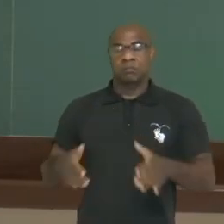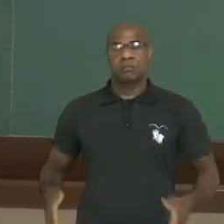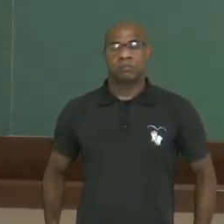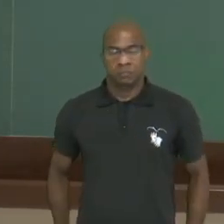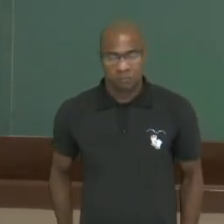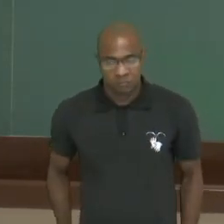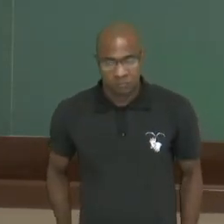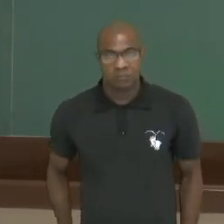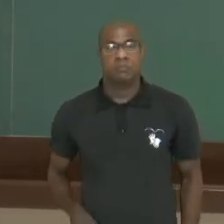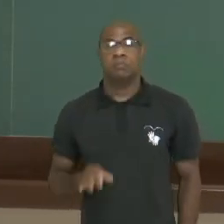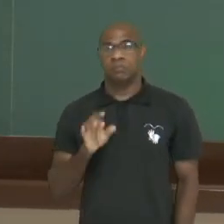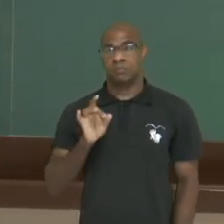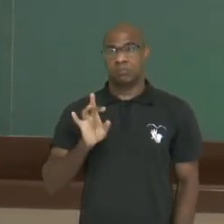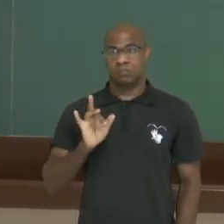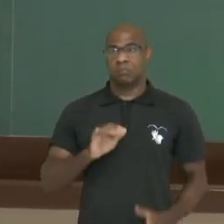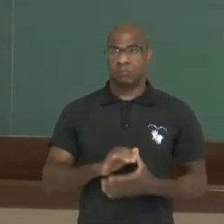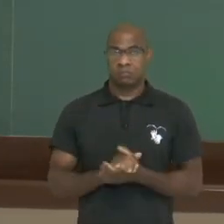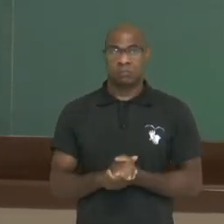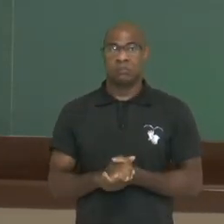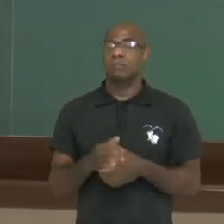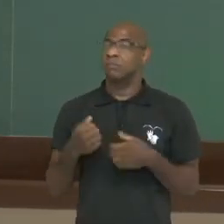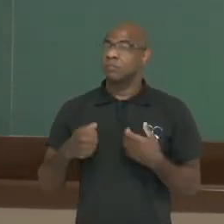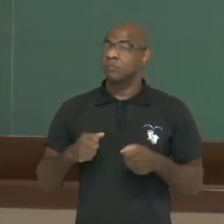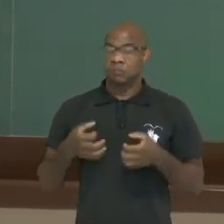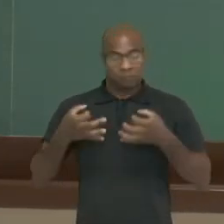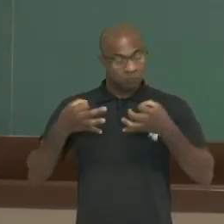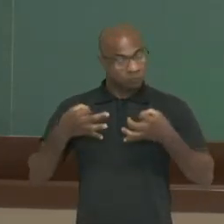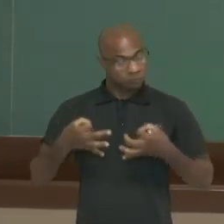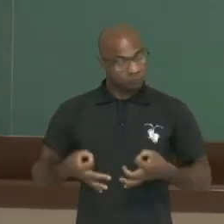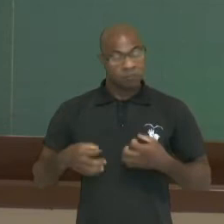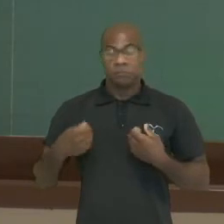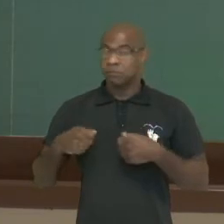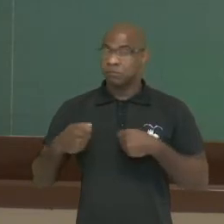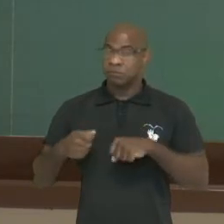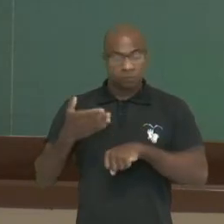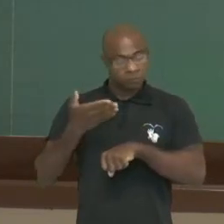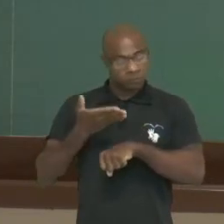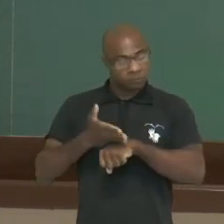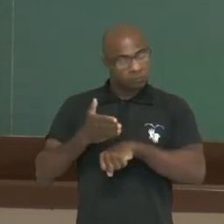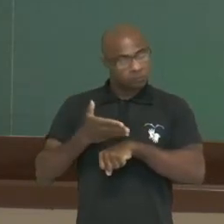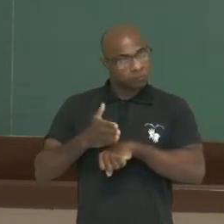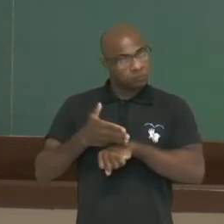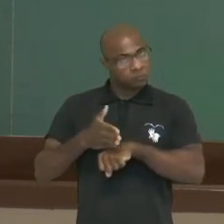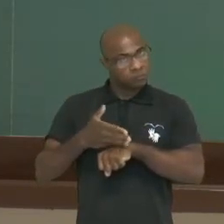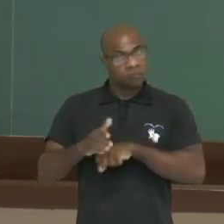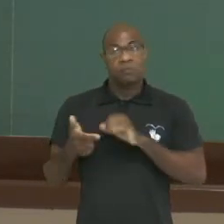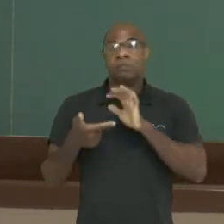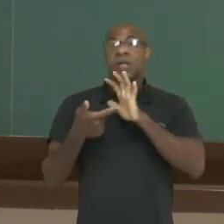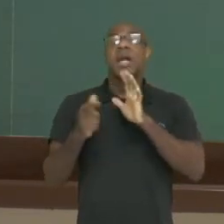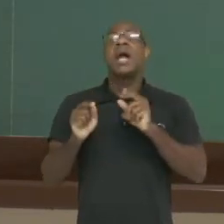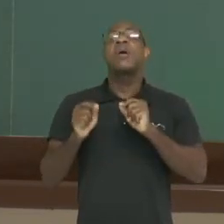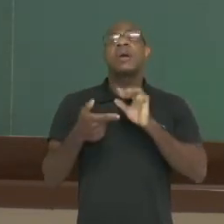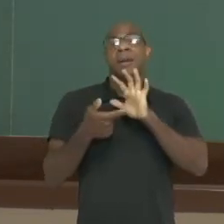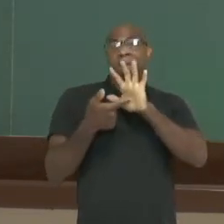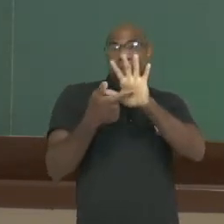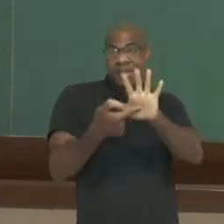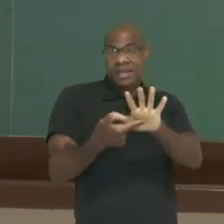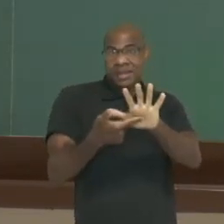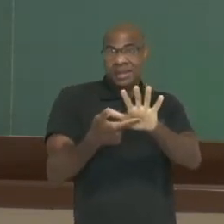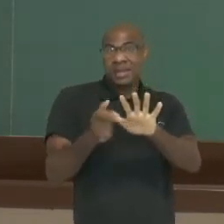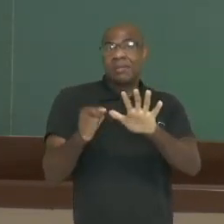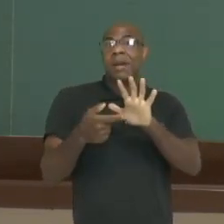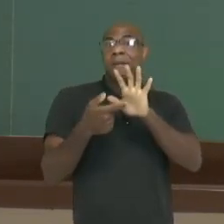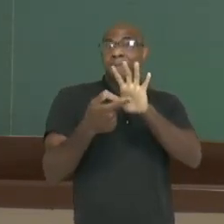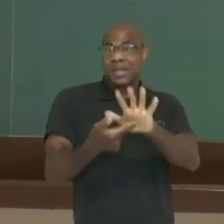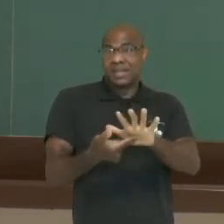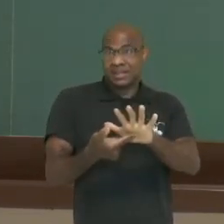essa apresentação ela precisa ser rigorosamente ensaiada, preparada, porque existe uma diferença entre você fazer